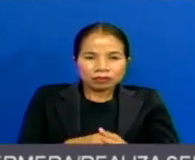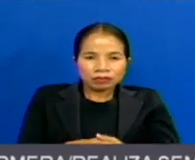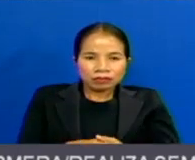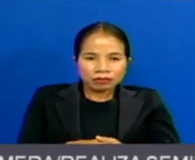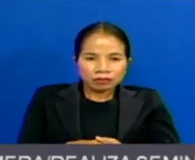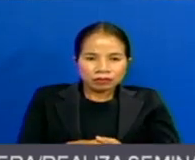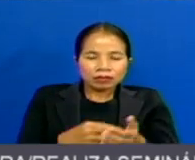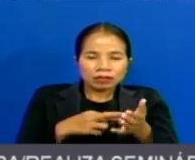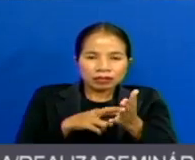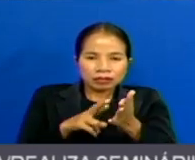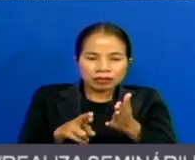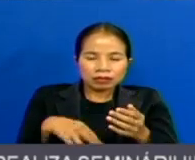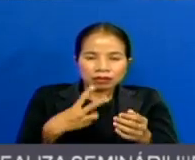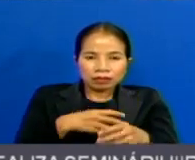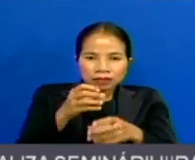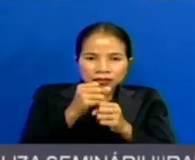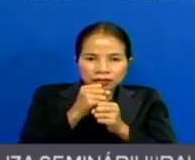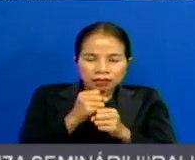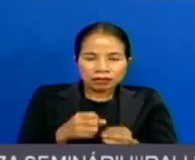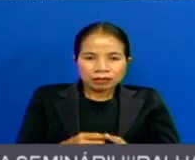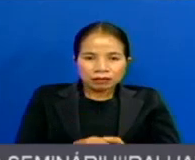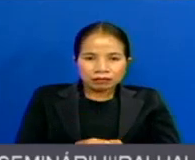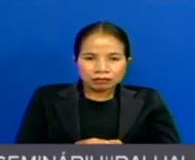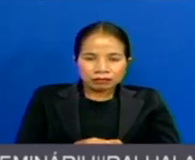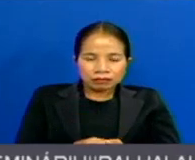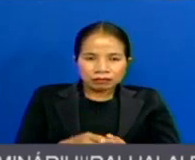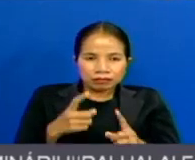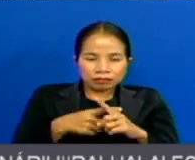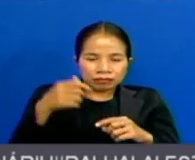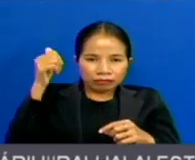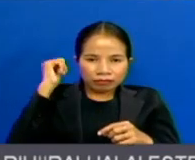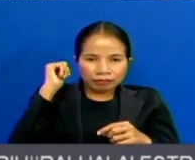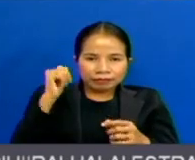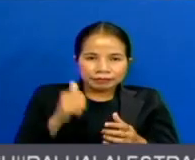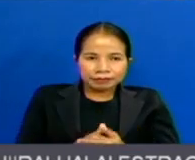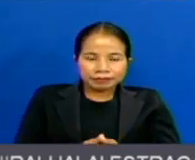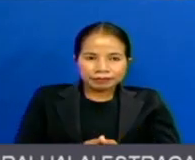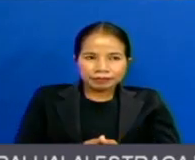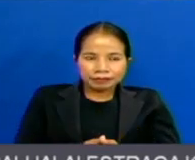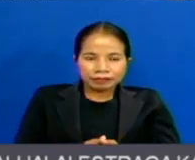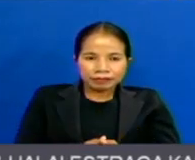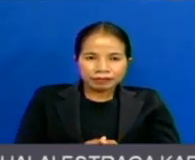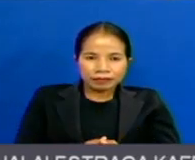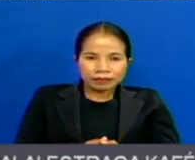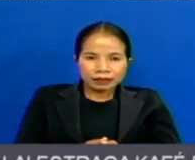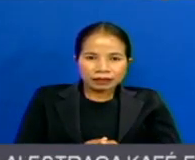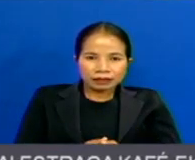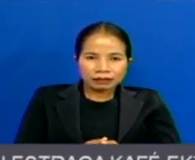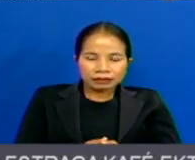número registro de memorar mesmo, e a comissão Fulham Cotuc, toda a semana rua Lima, a minha